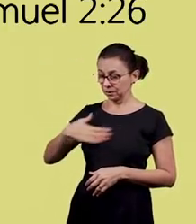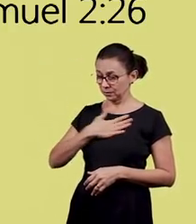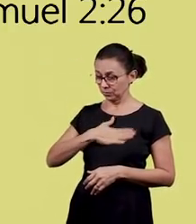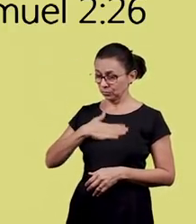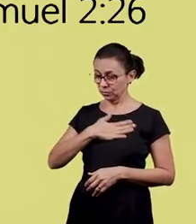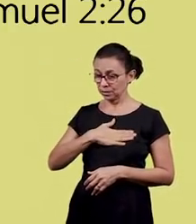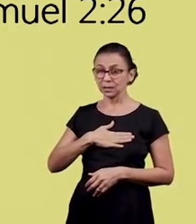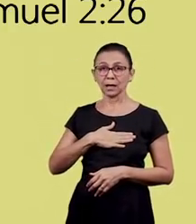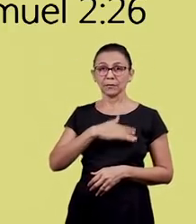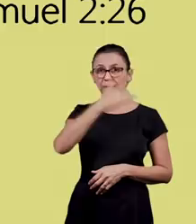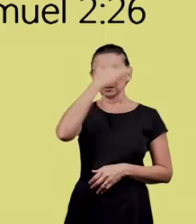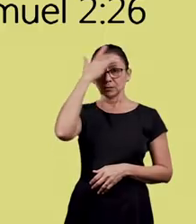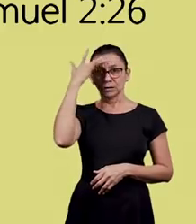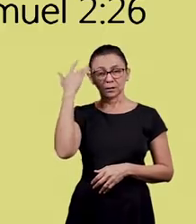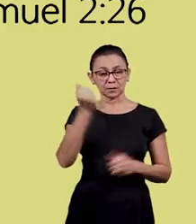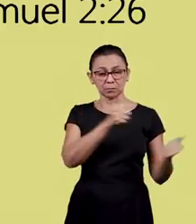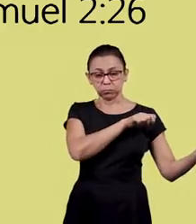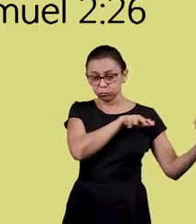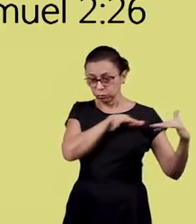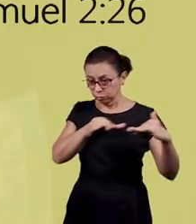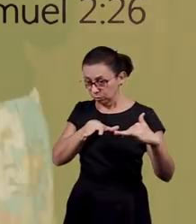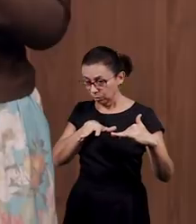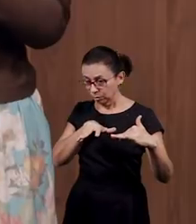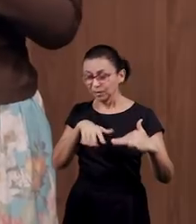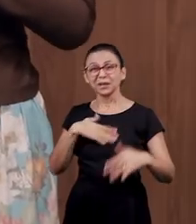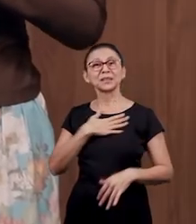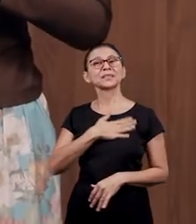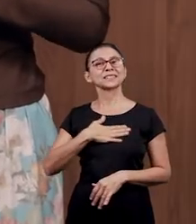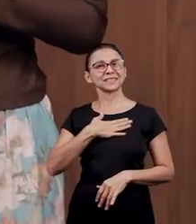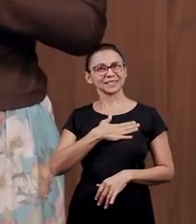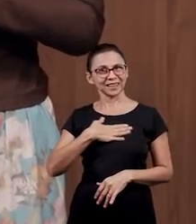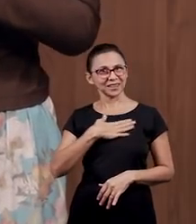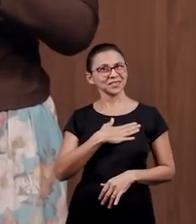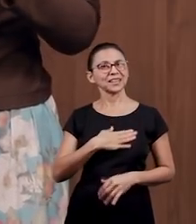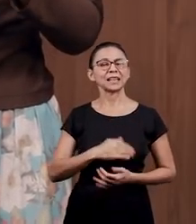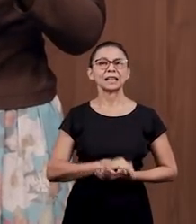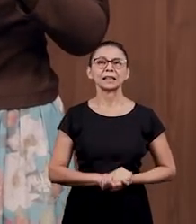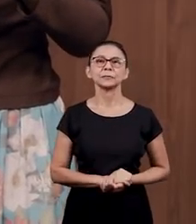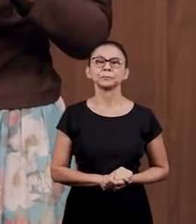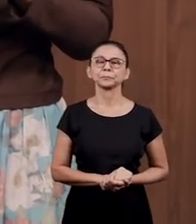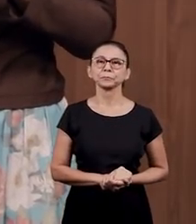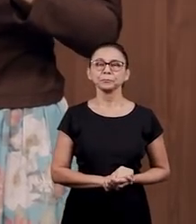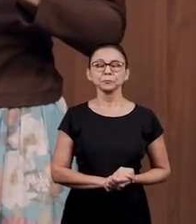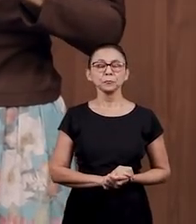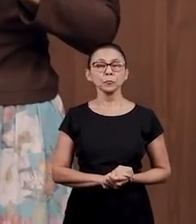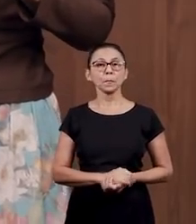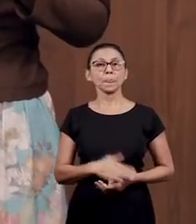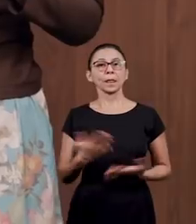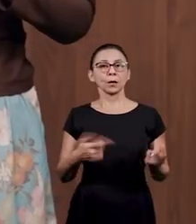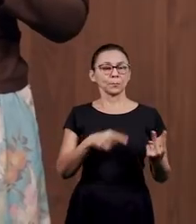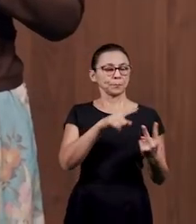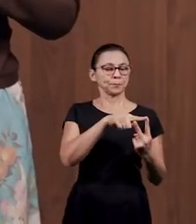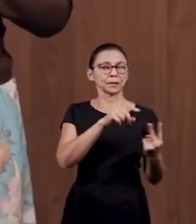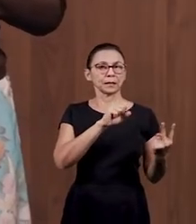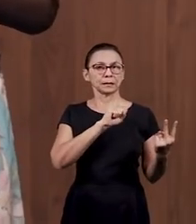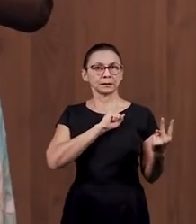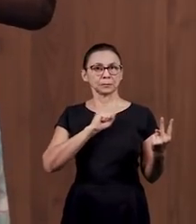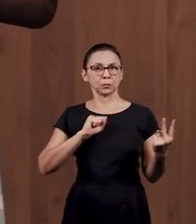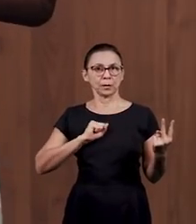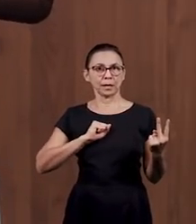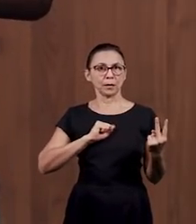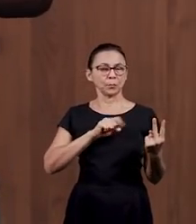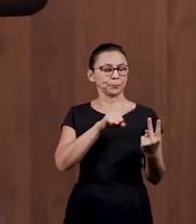com os homens. Para falarmos do que é santo e profano, nós vamos falar de Samuel e também sobre Ofni